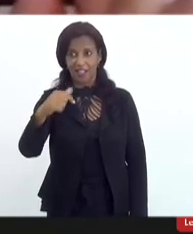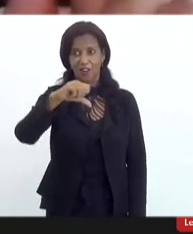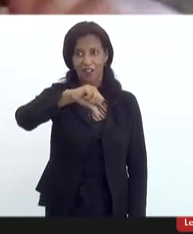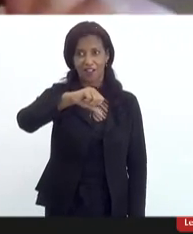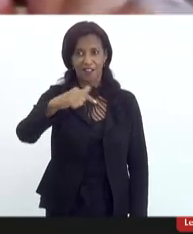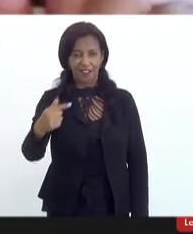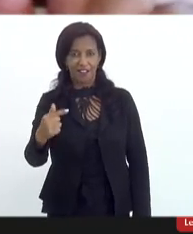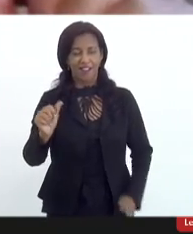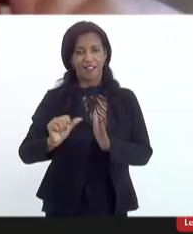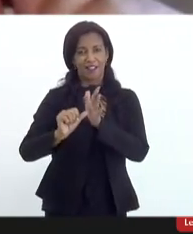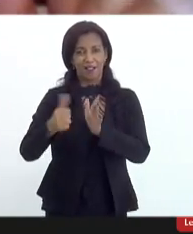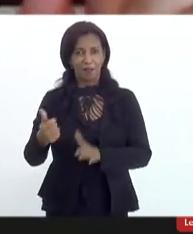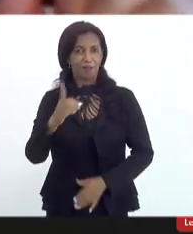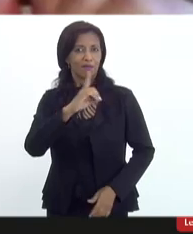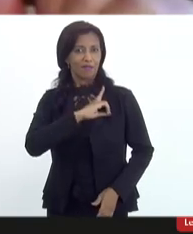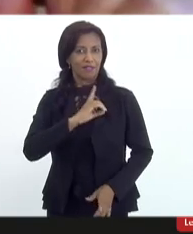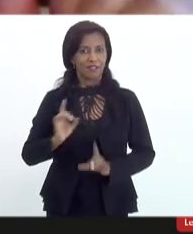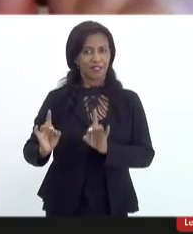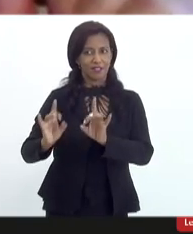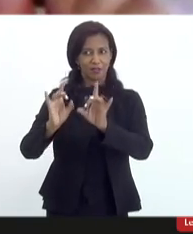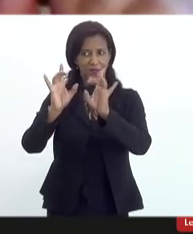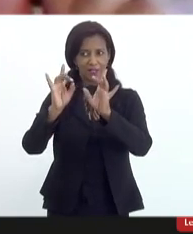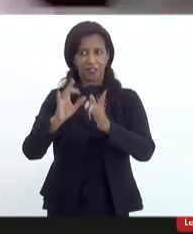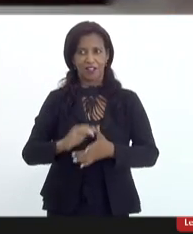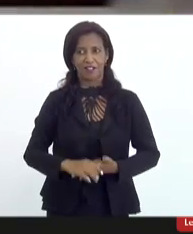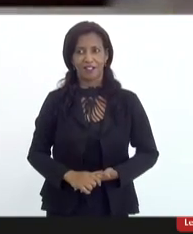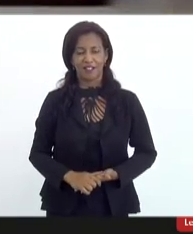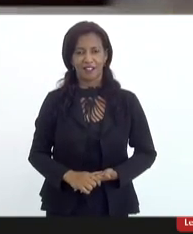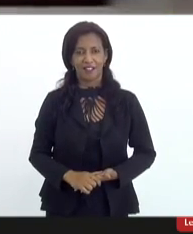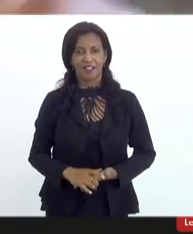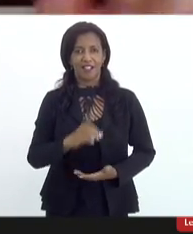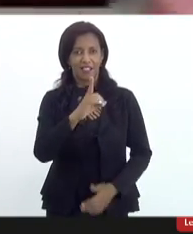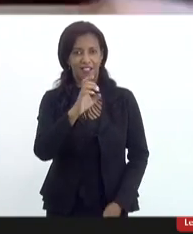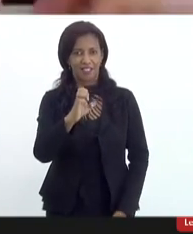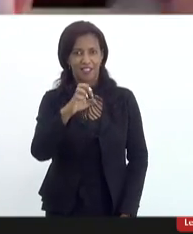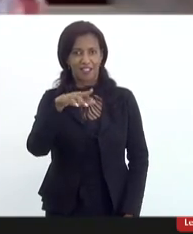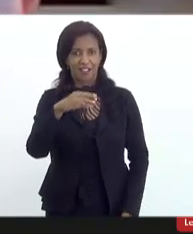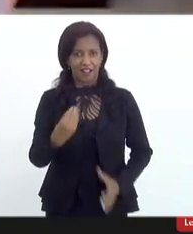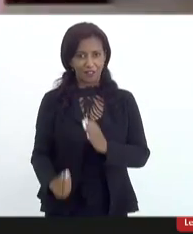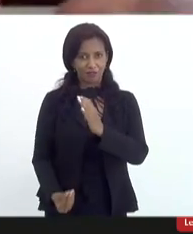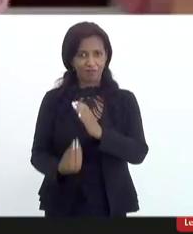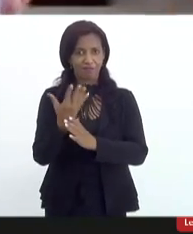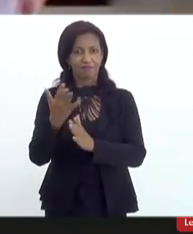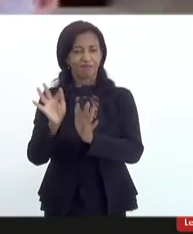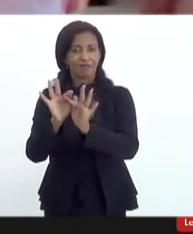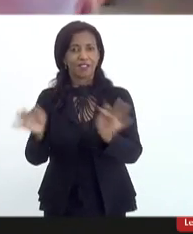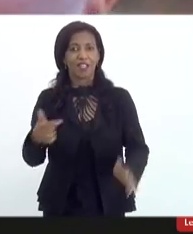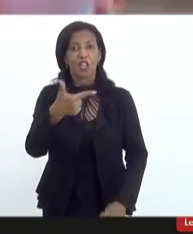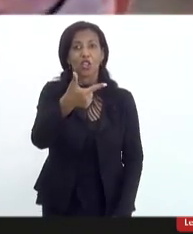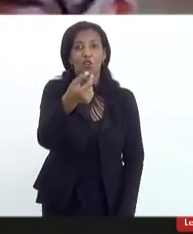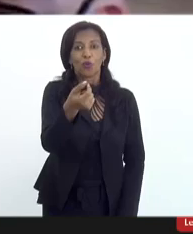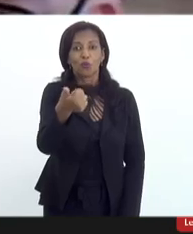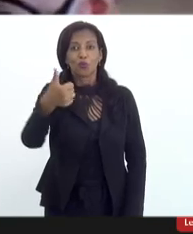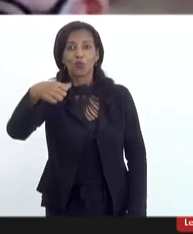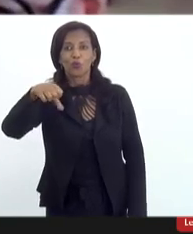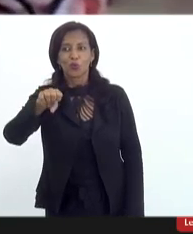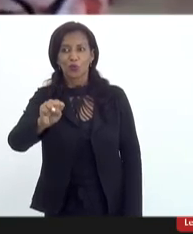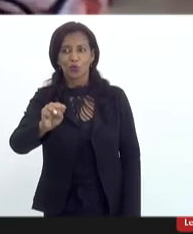1997, a primeira delegacia especializada, a DECRAD, surge apenas em